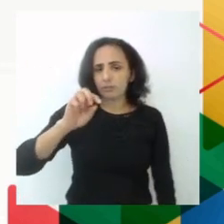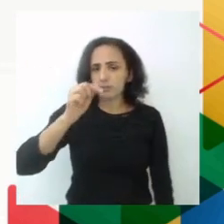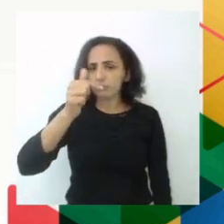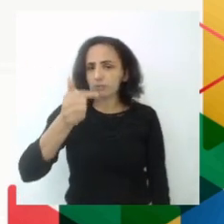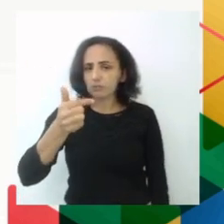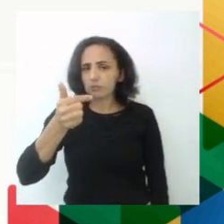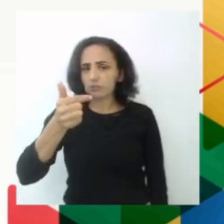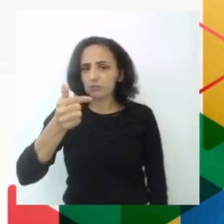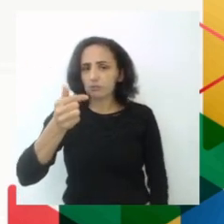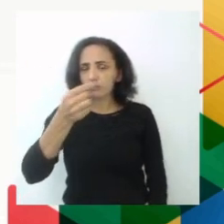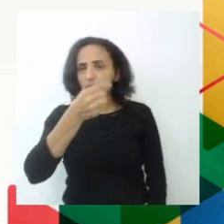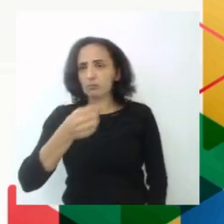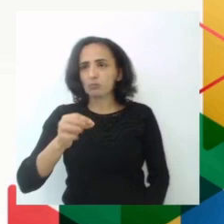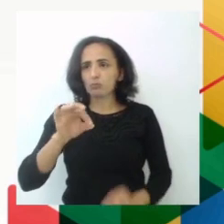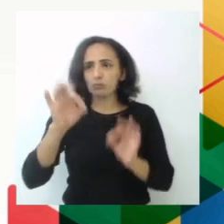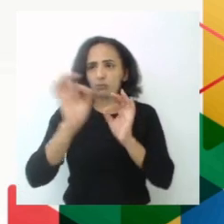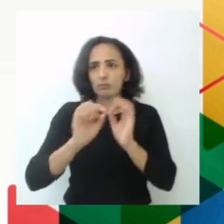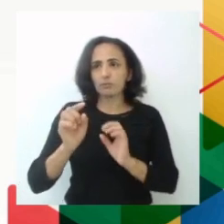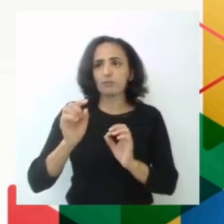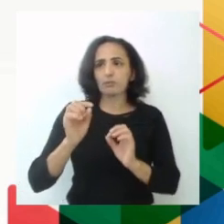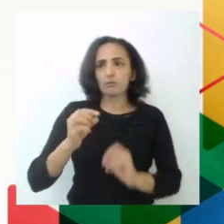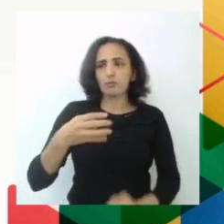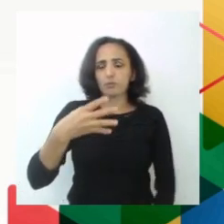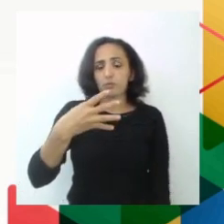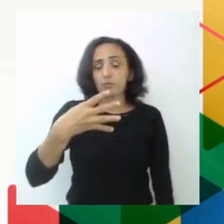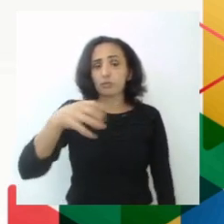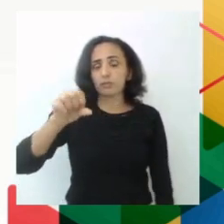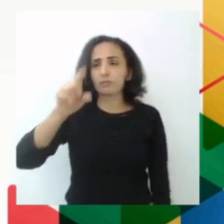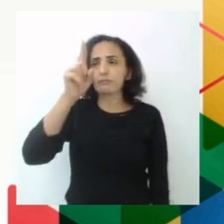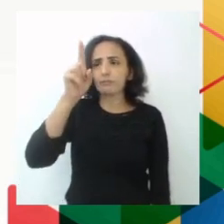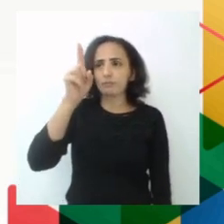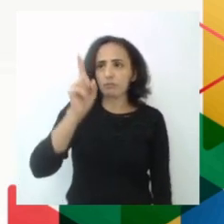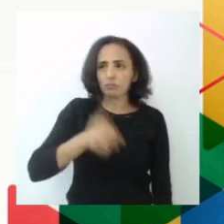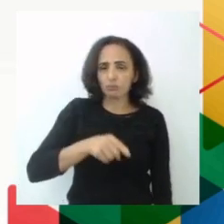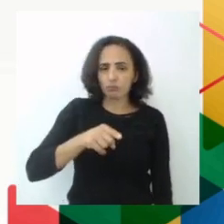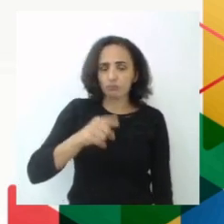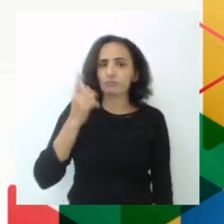49. Corta 49 com 49 e aí.